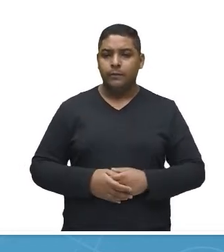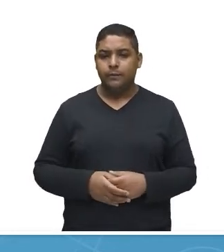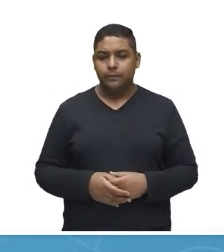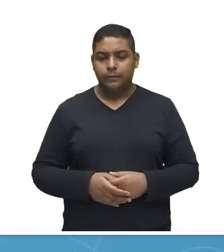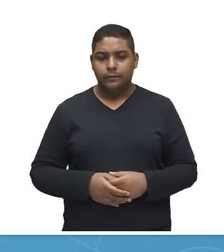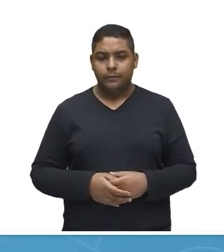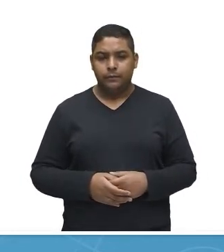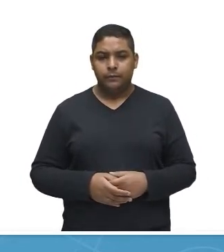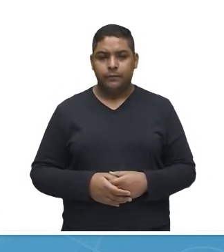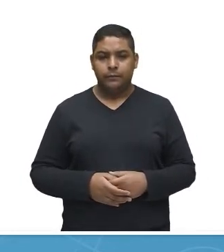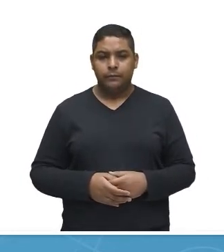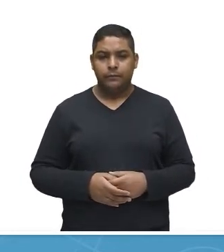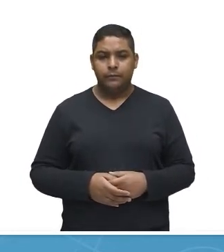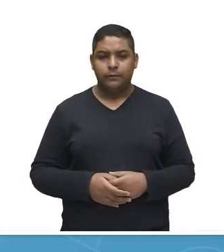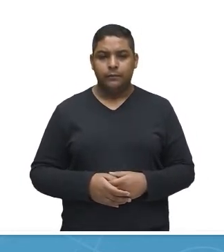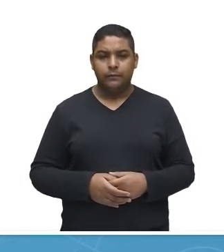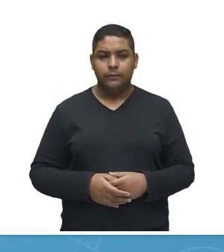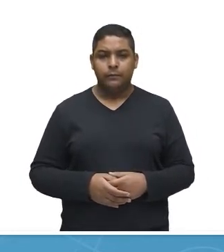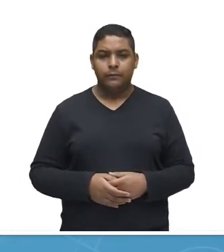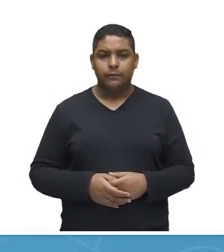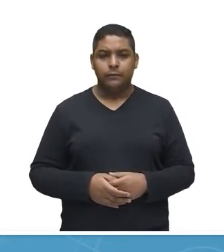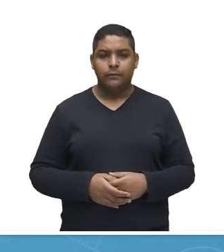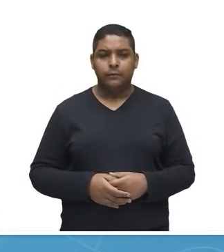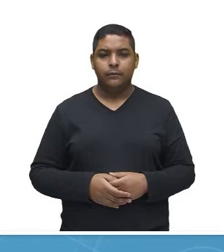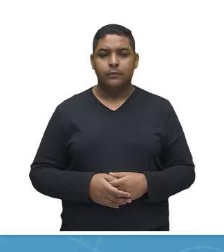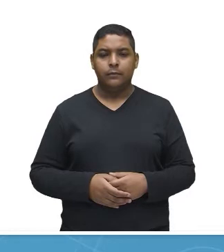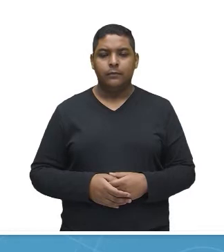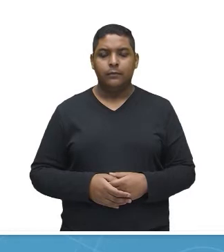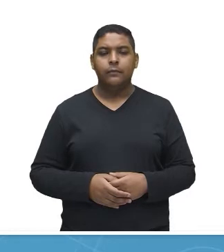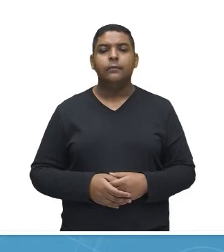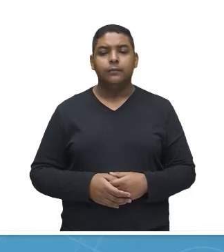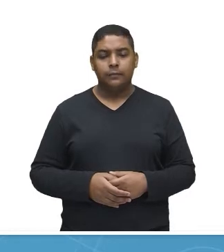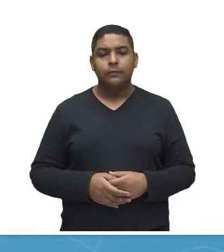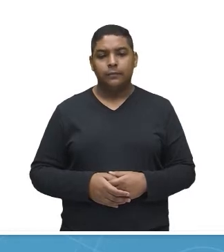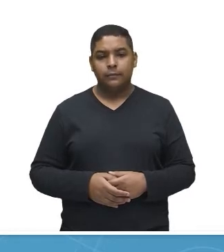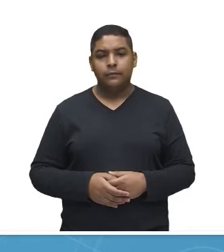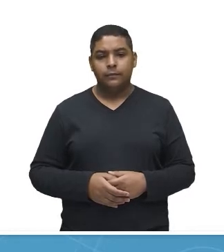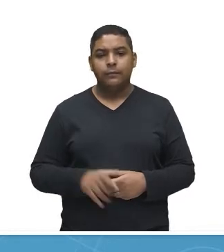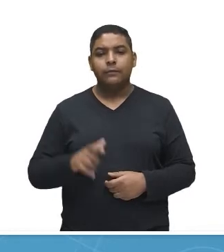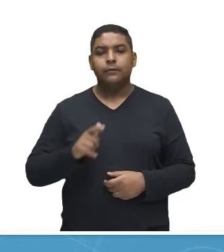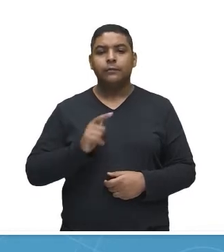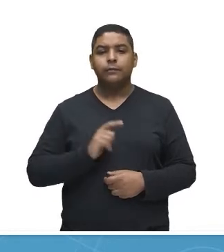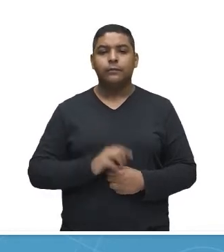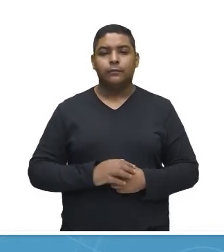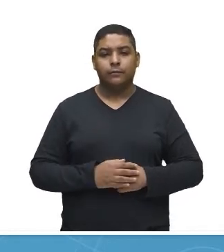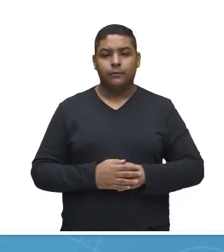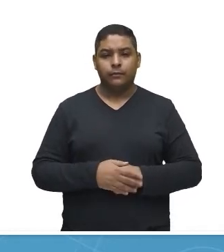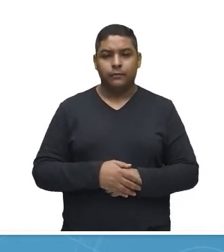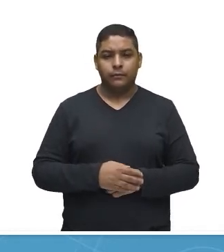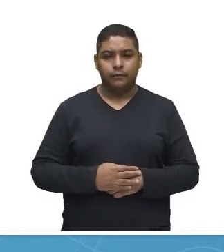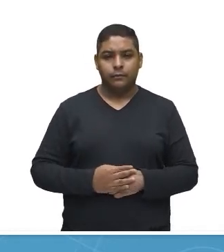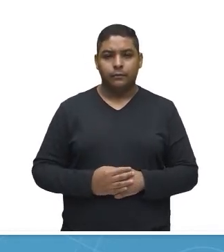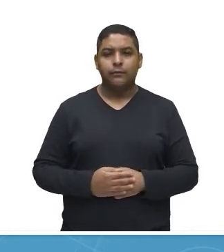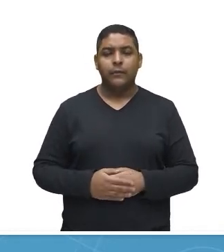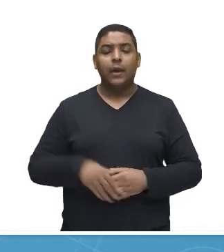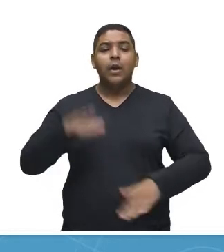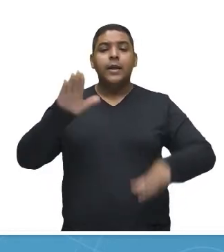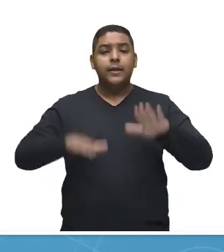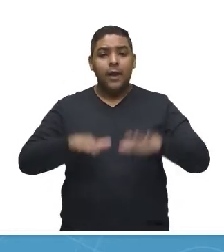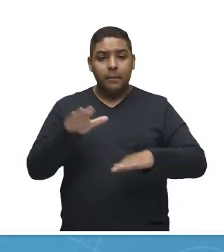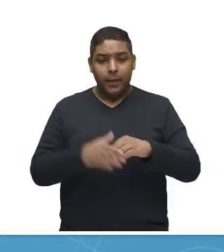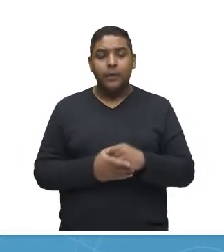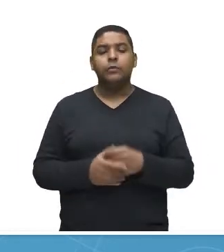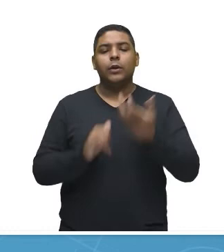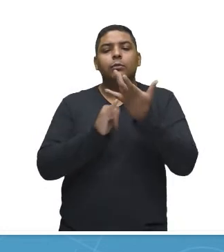ver quais são? Então, olha só, o maior ou o menor gasto calórico vai depender do nível